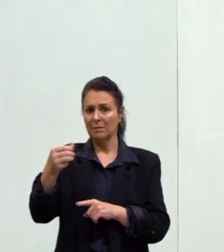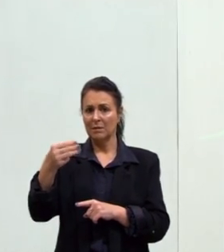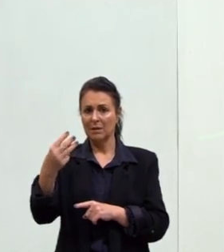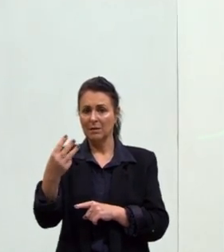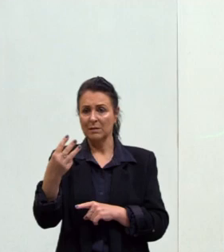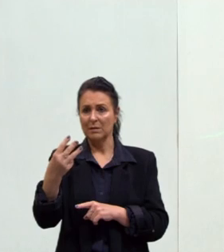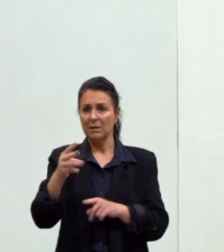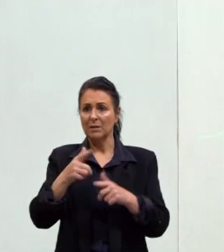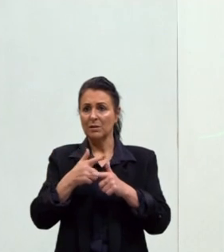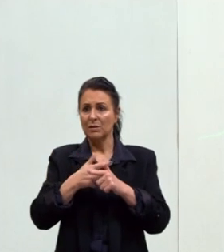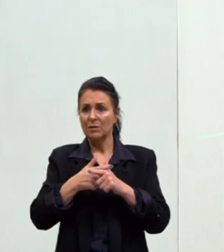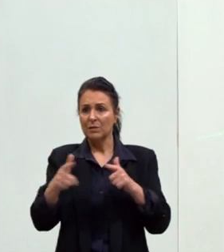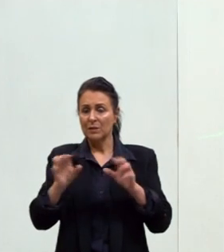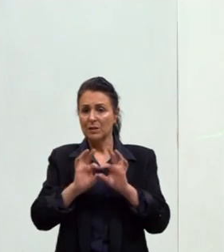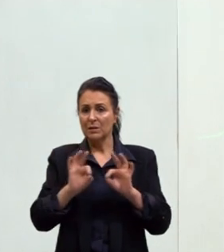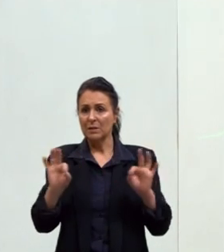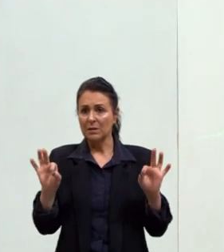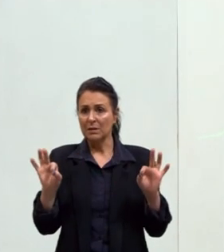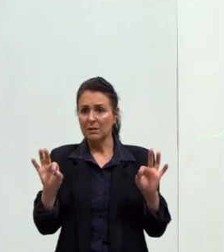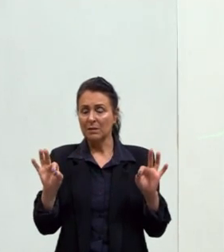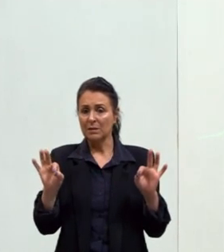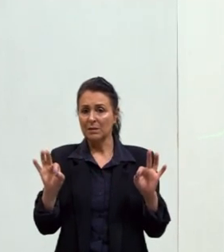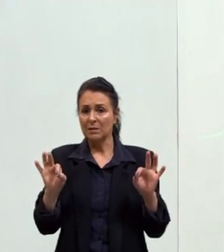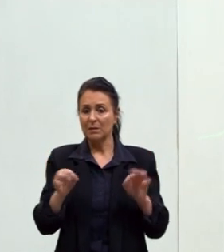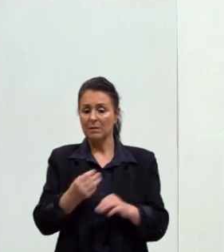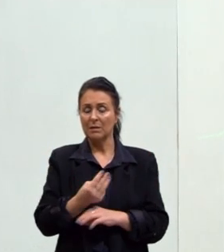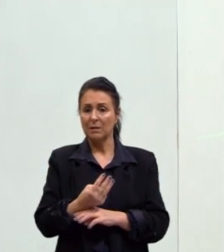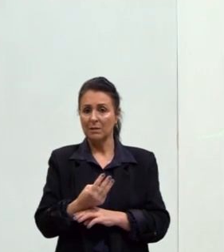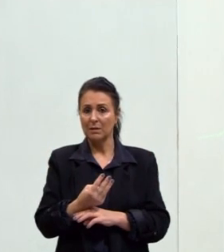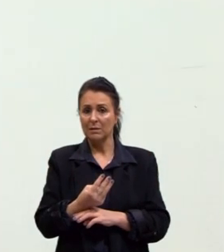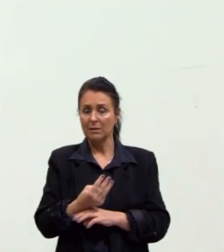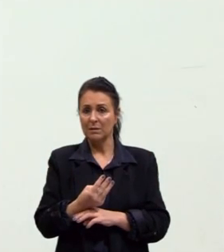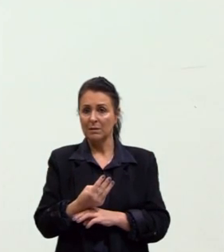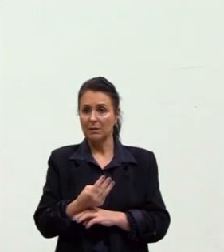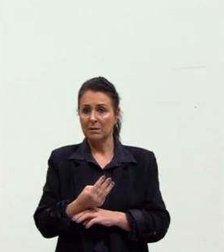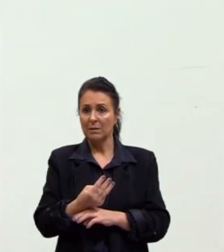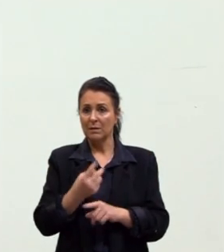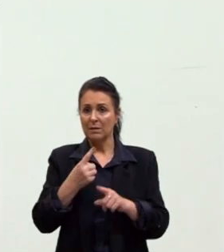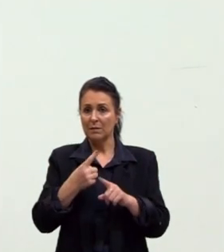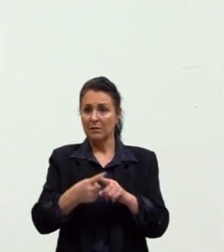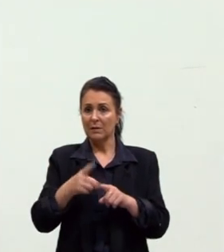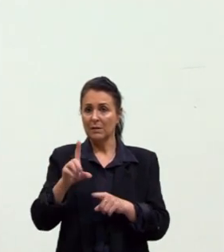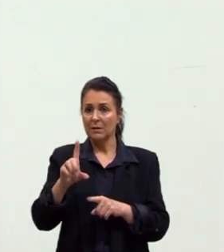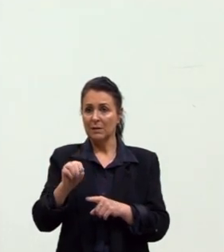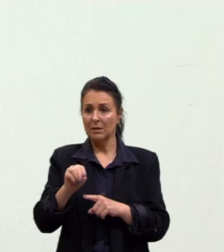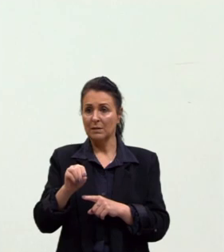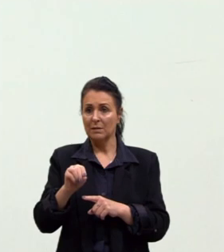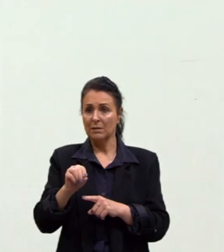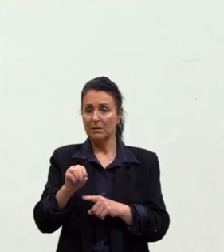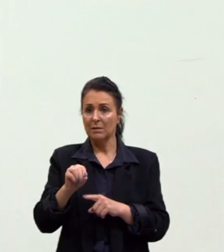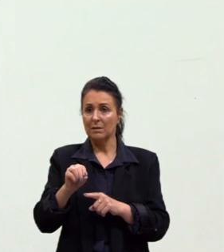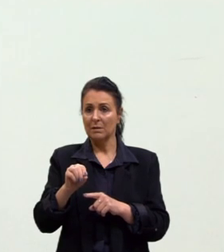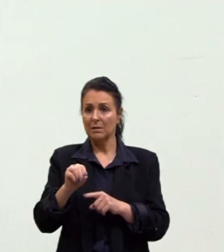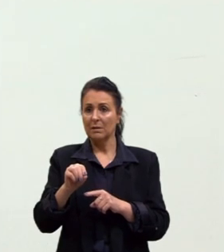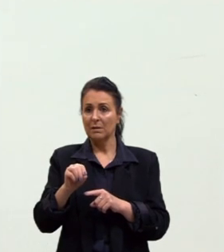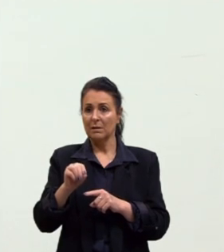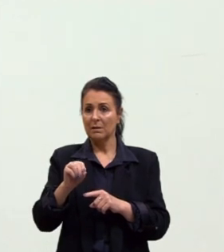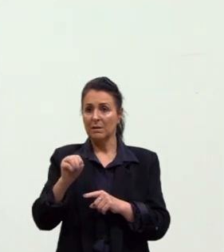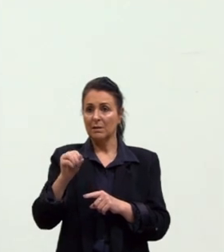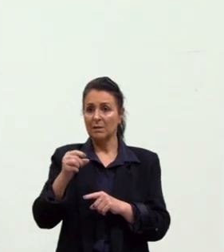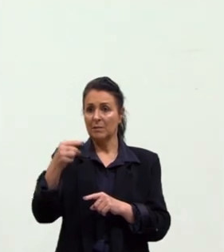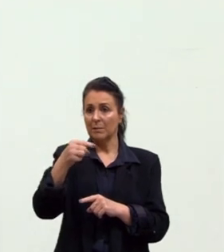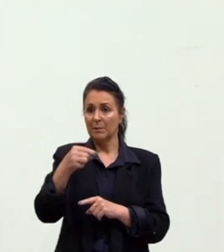a distância é quanto é 3 vezes 10 elevado na